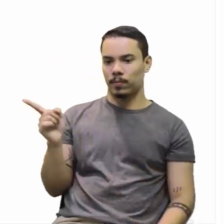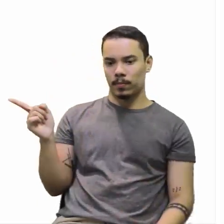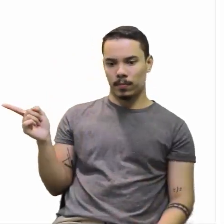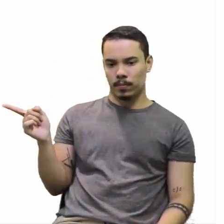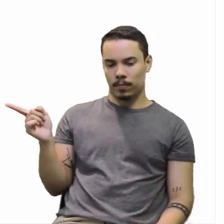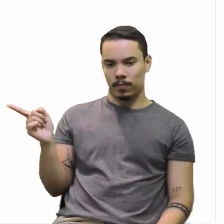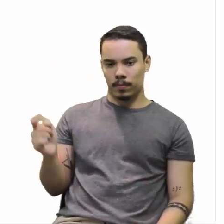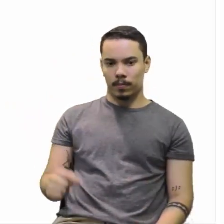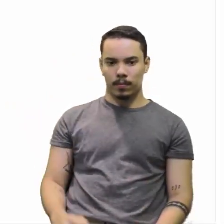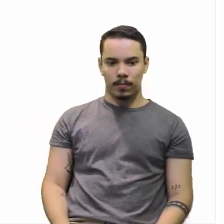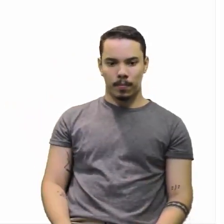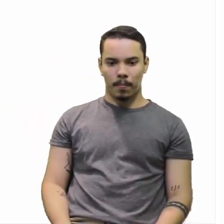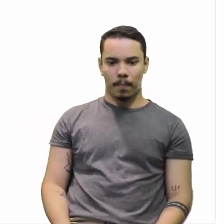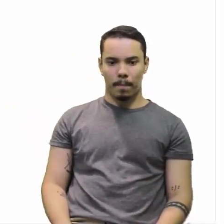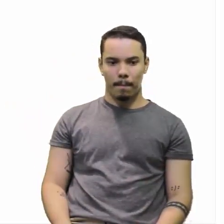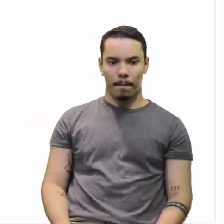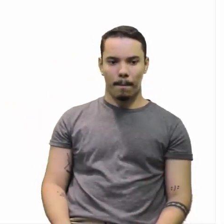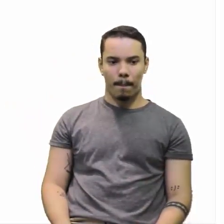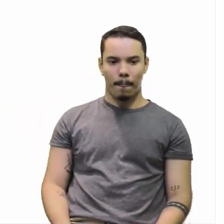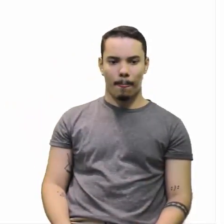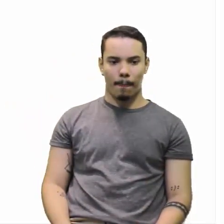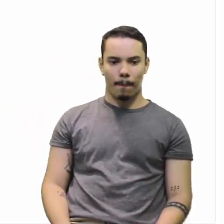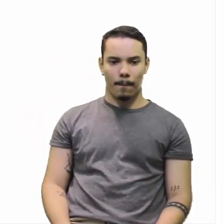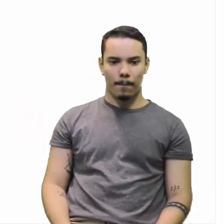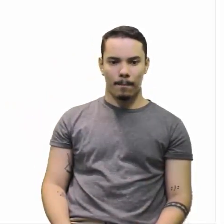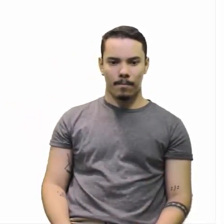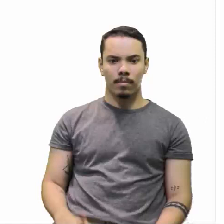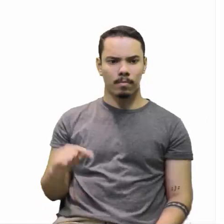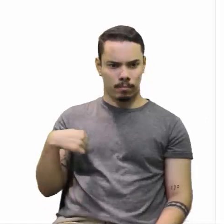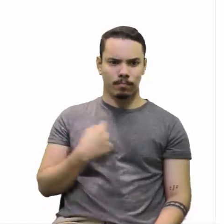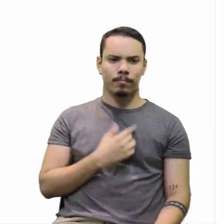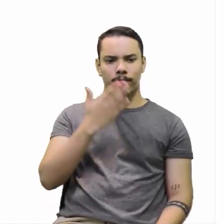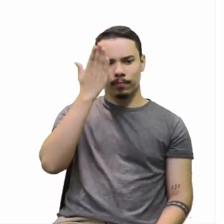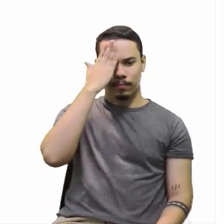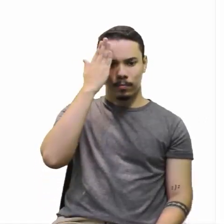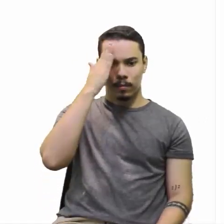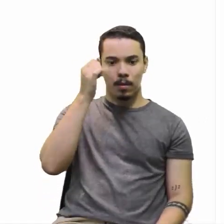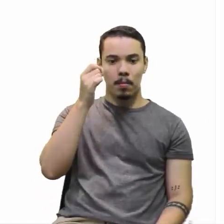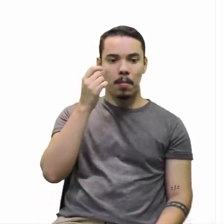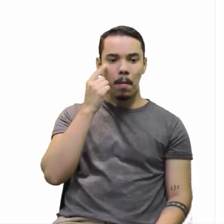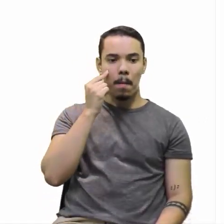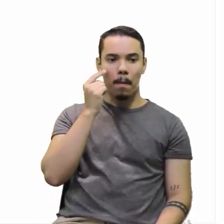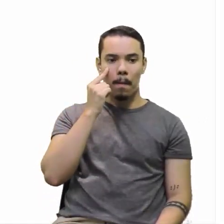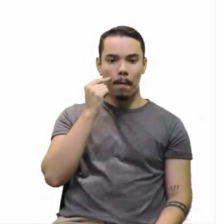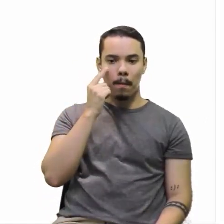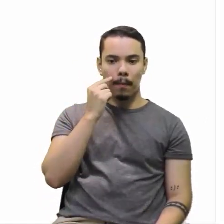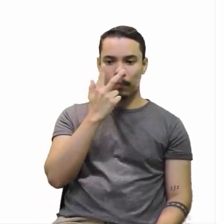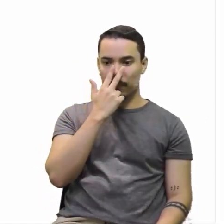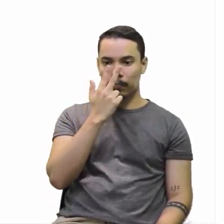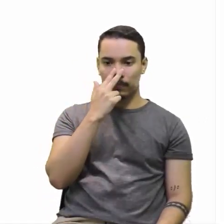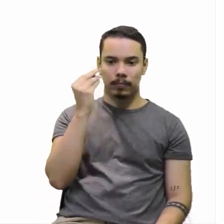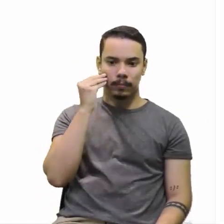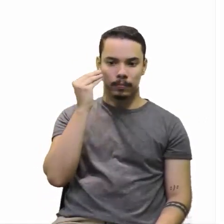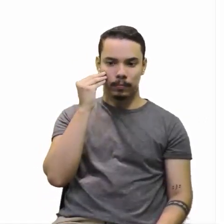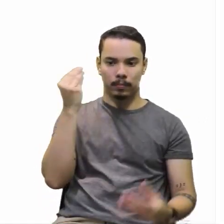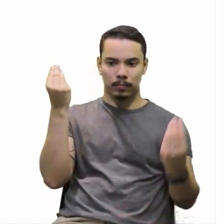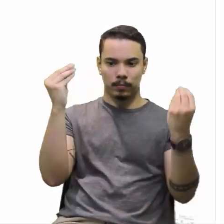1 vai ser 2. Vezes 10 a menos 2. Olha aqui, ó. Para não ficar repetindo 10 a menos 2, colocou ele aqui em